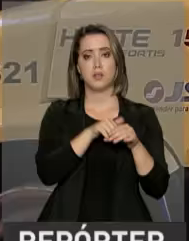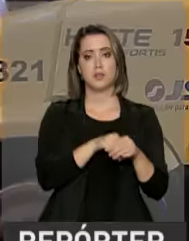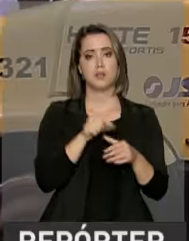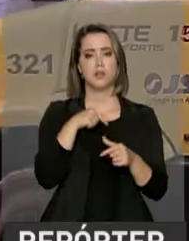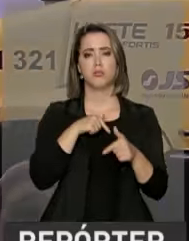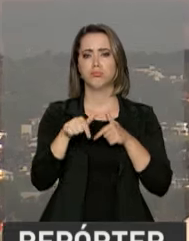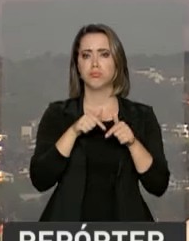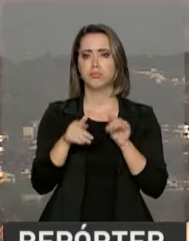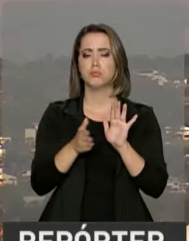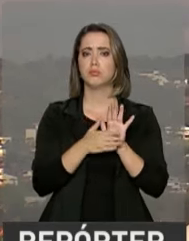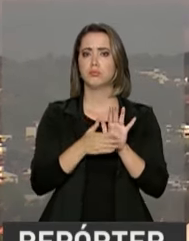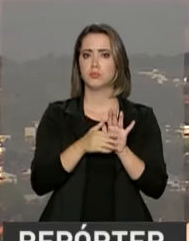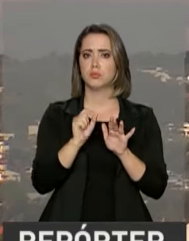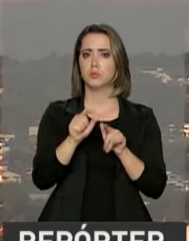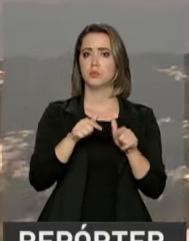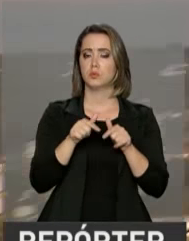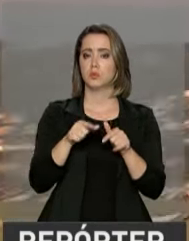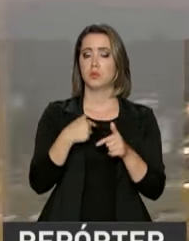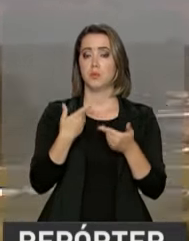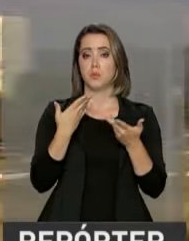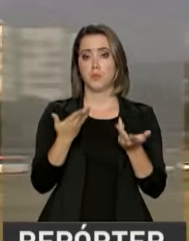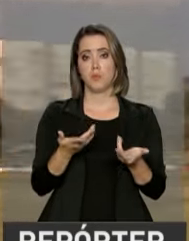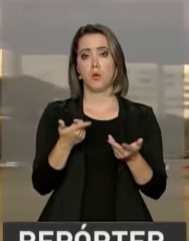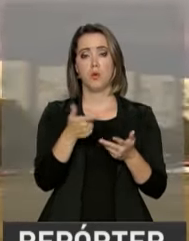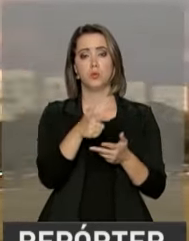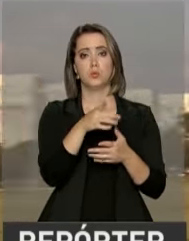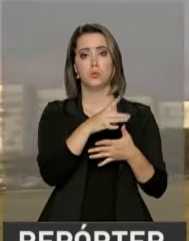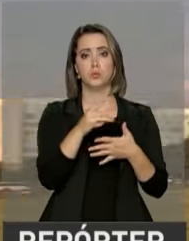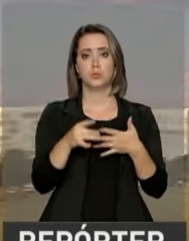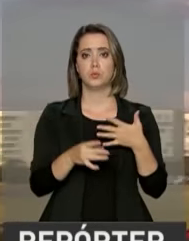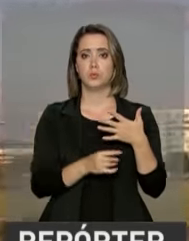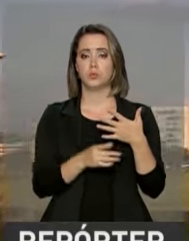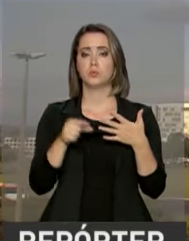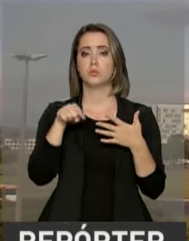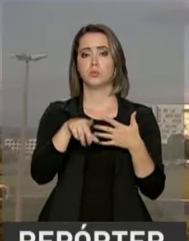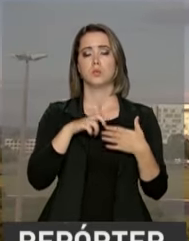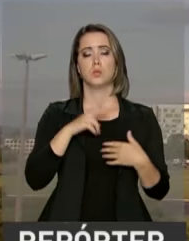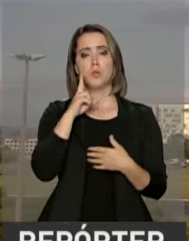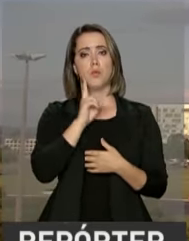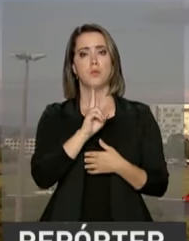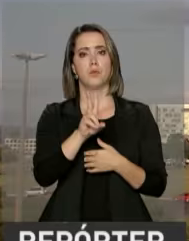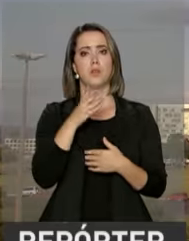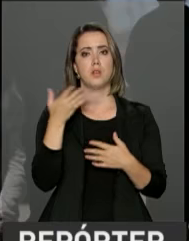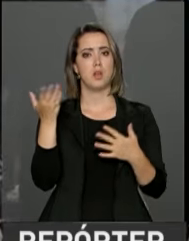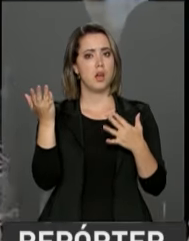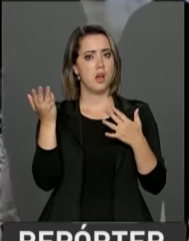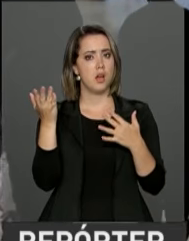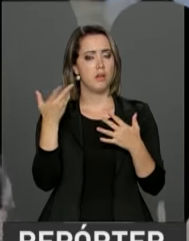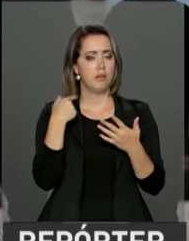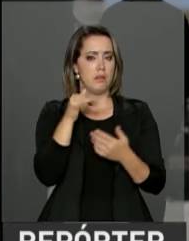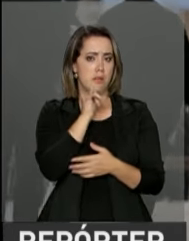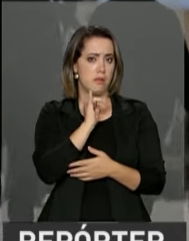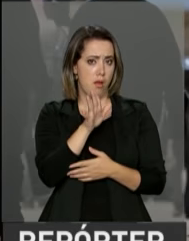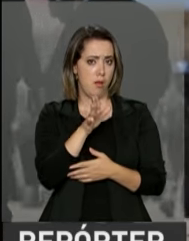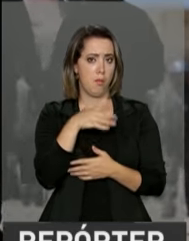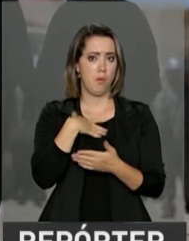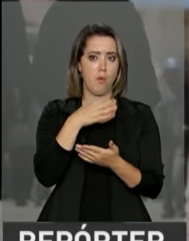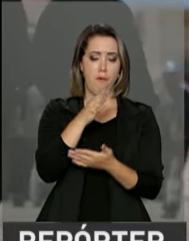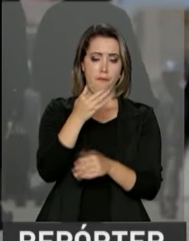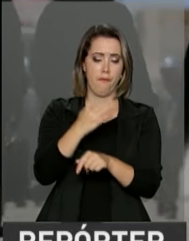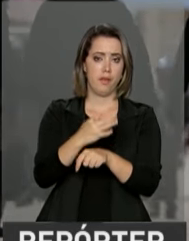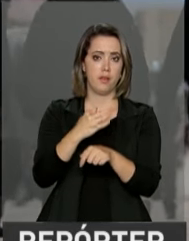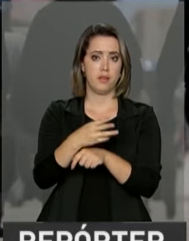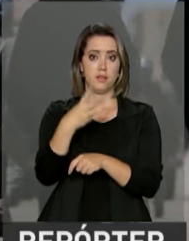o andamento da proposta no Congresso. Entre outros pontos, a reforma prevê a divisão das férias de 30 dias